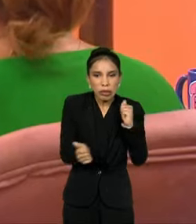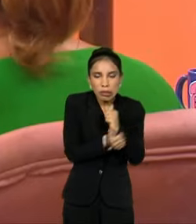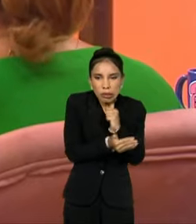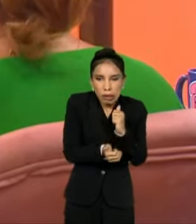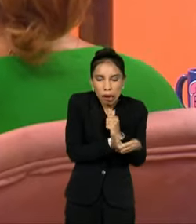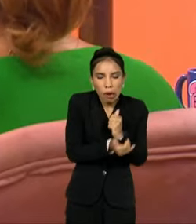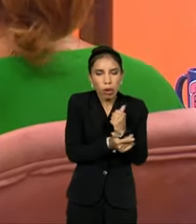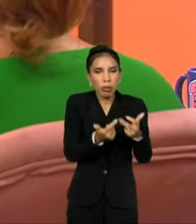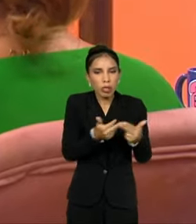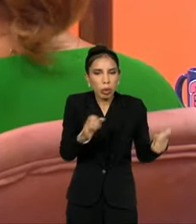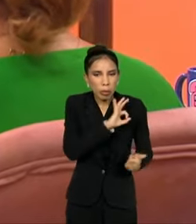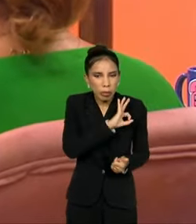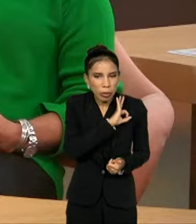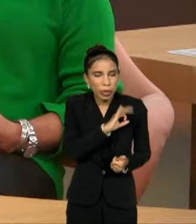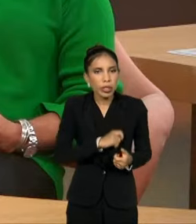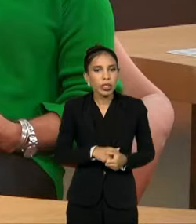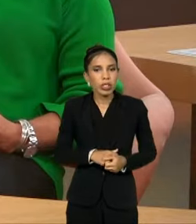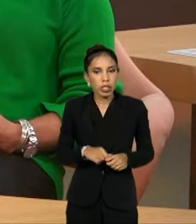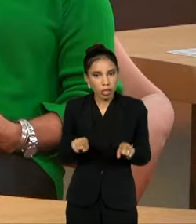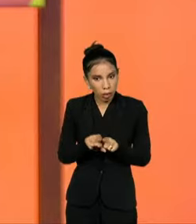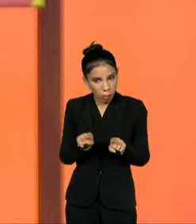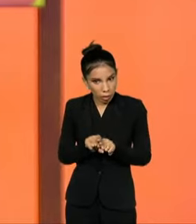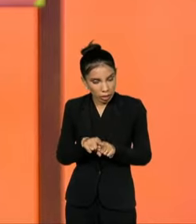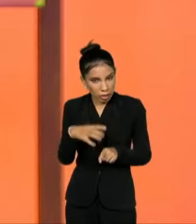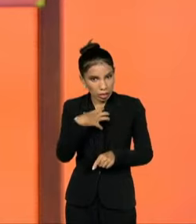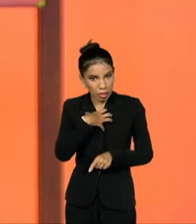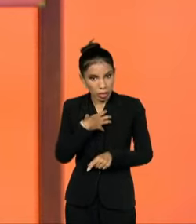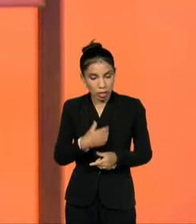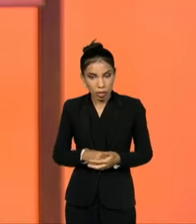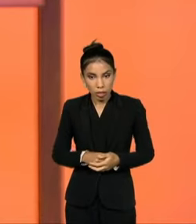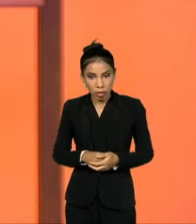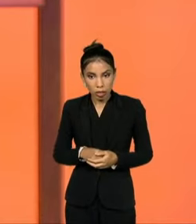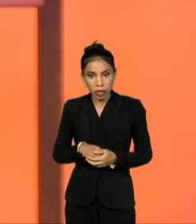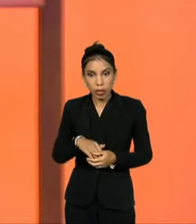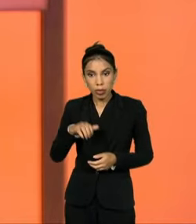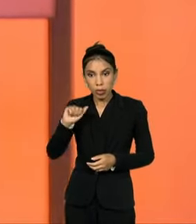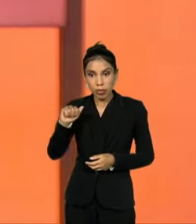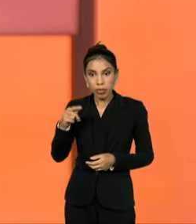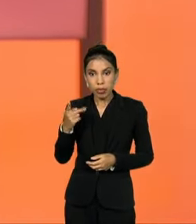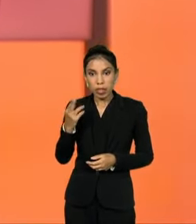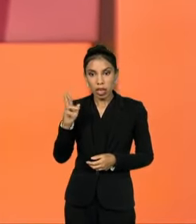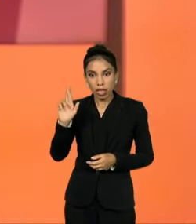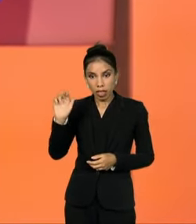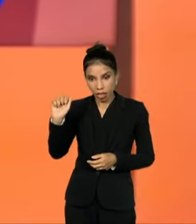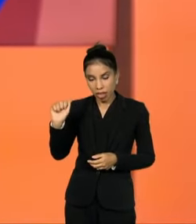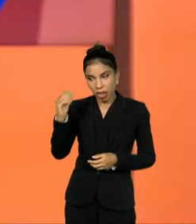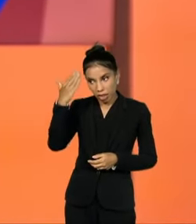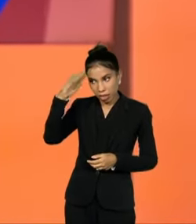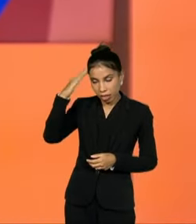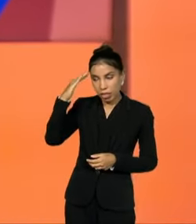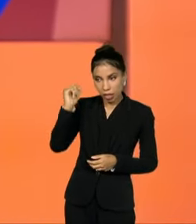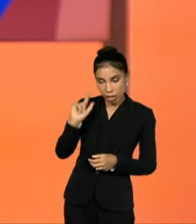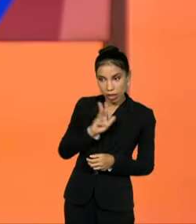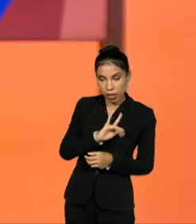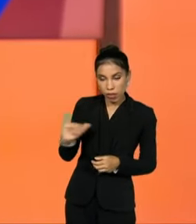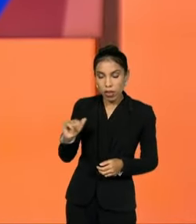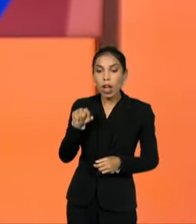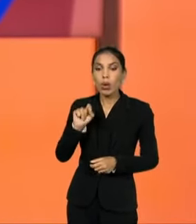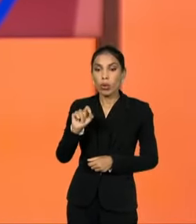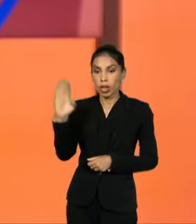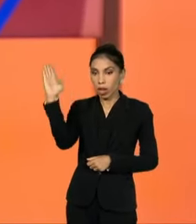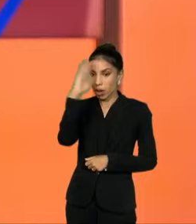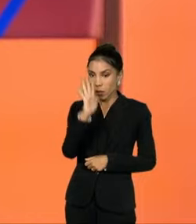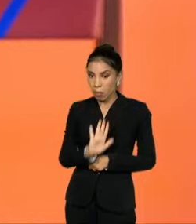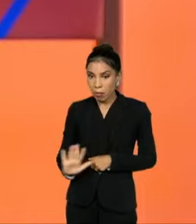Republicana, claro. É, mas te levou também? Não, olha, eu acho que a Andréia vai entender muito o que eu estou dizendo, assim. Esse é um Brasil